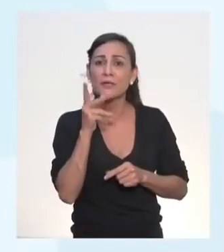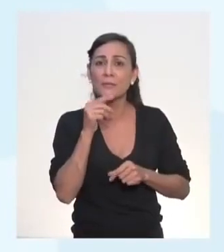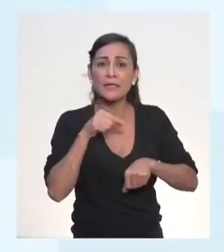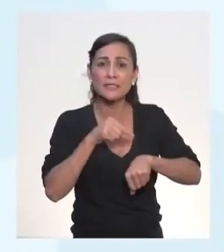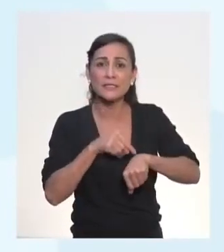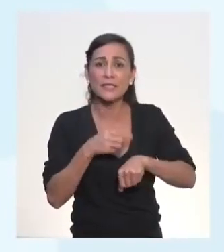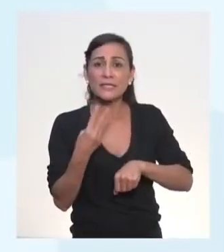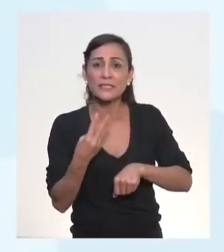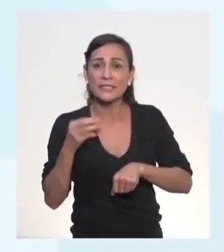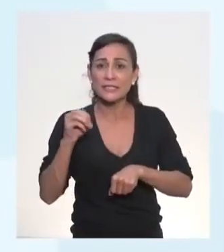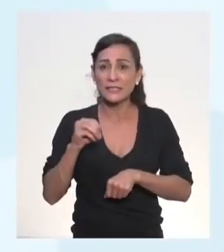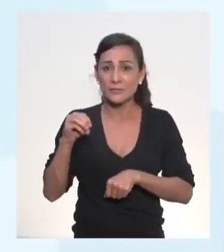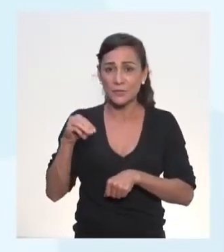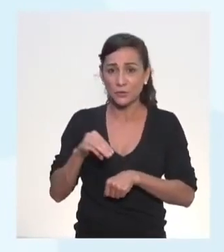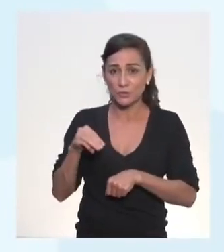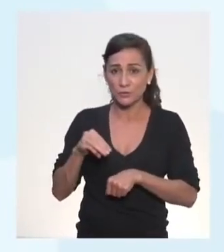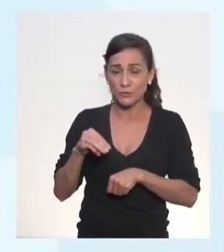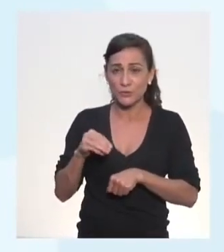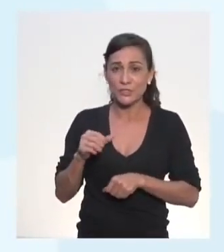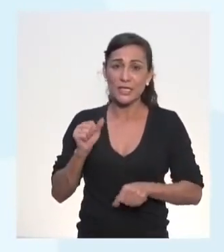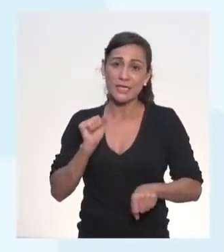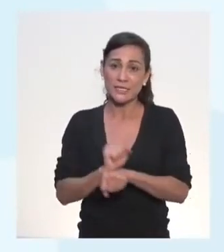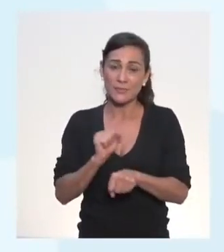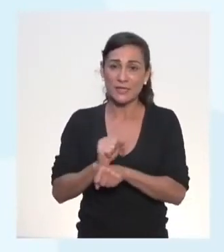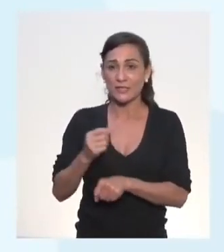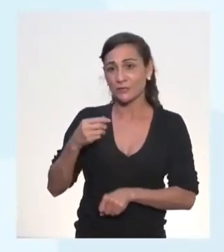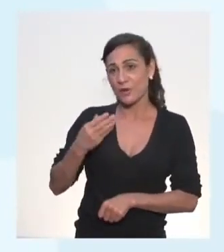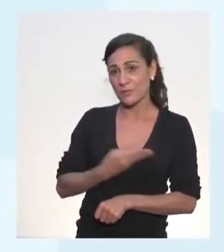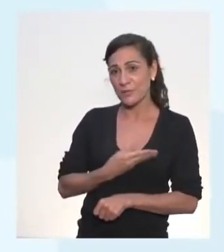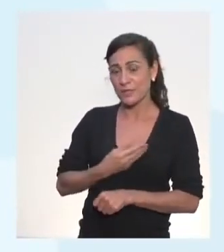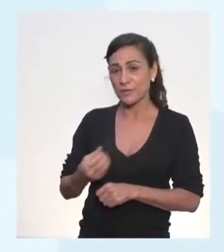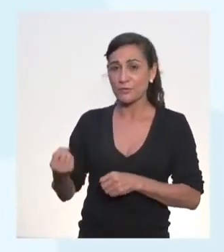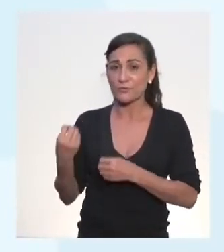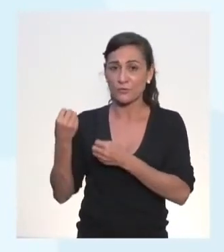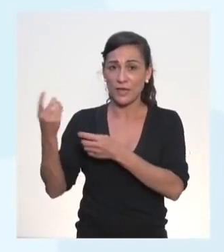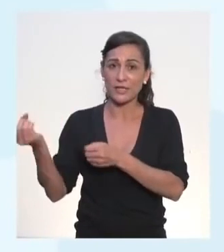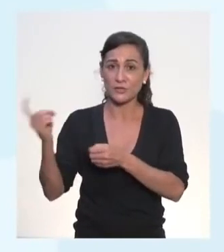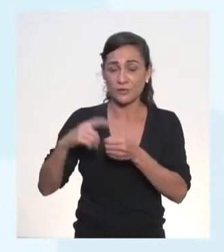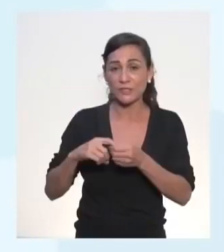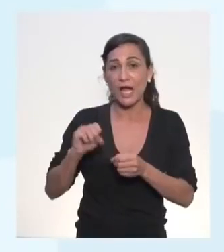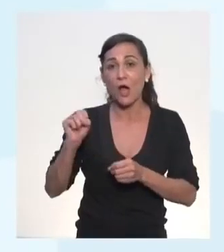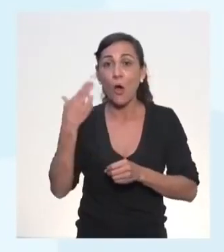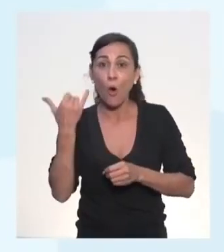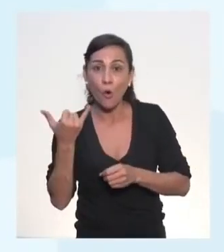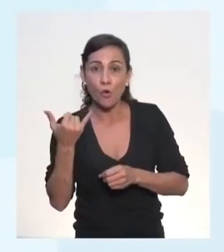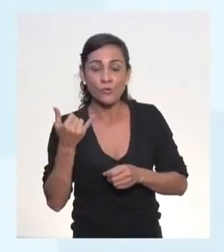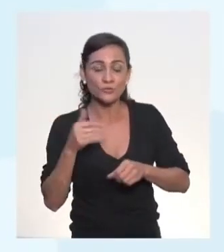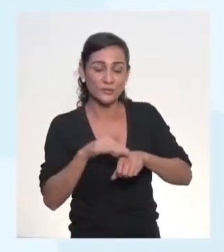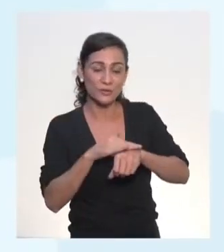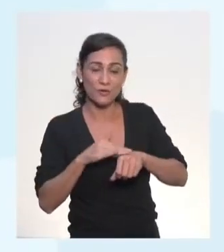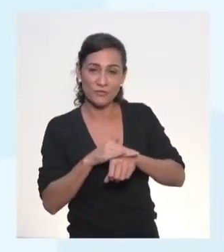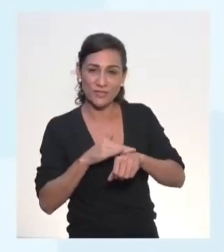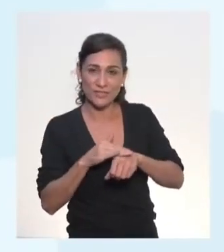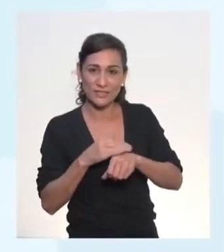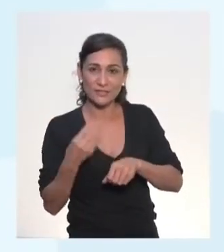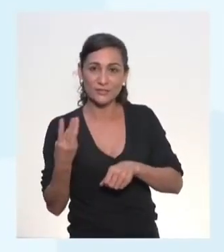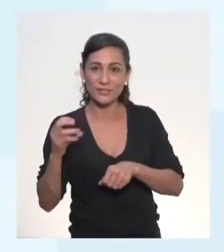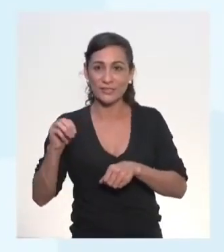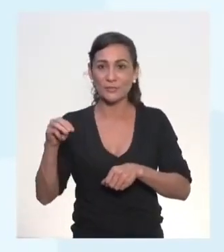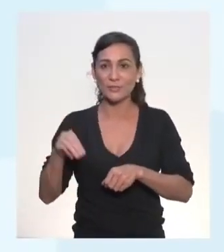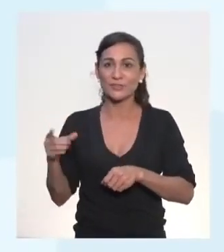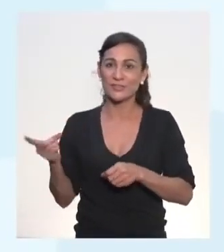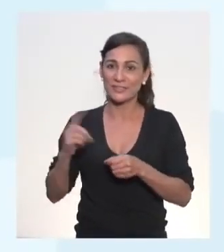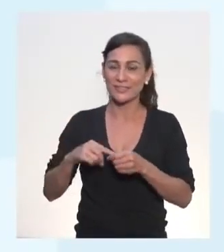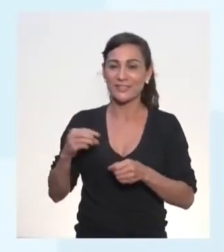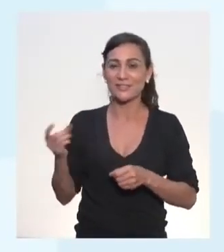minutos esperando o seu amigo chegar de viagem ou 30 minutos conversando com ele após a sua chegada? 30 segundos,